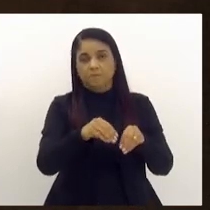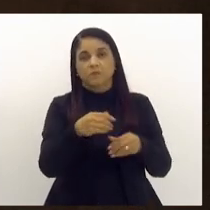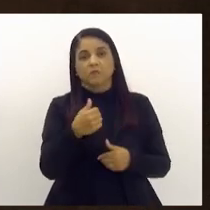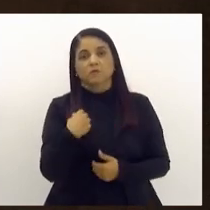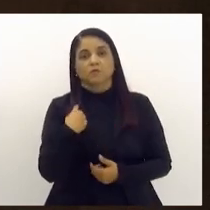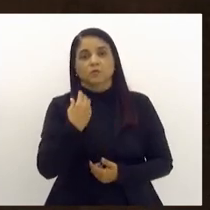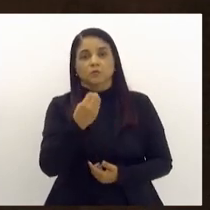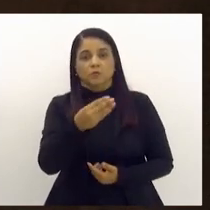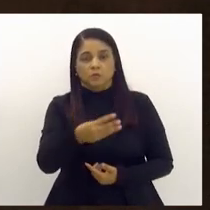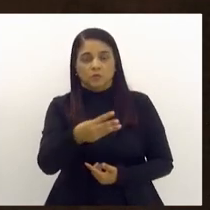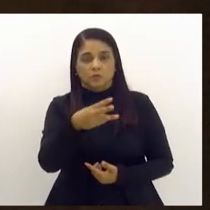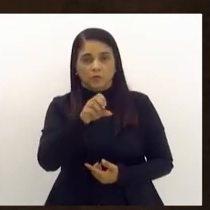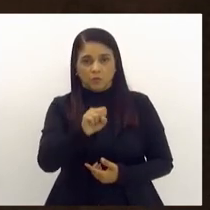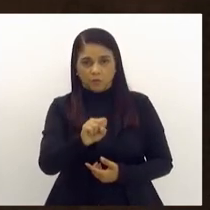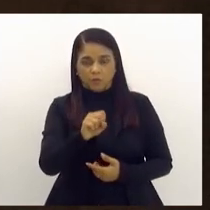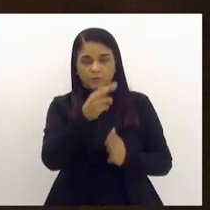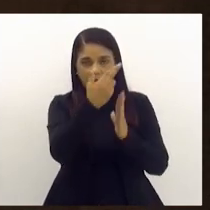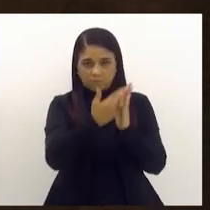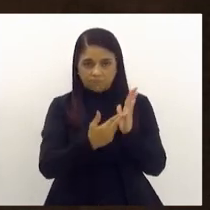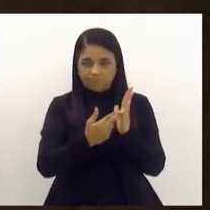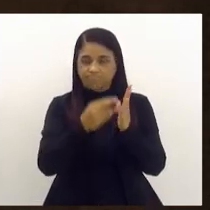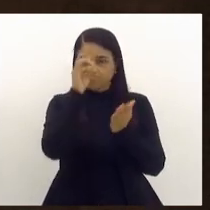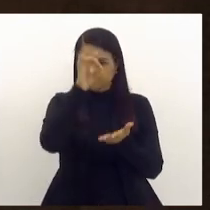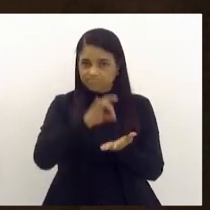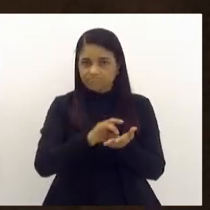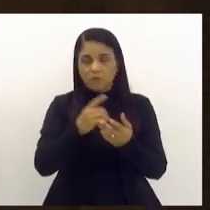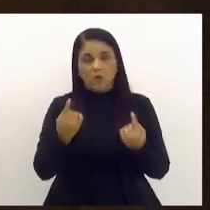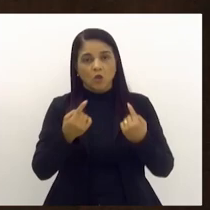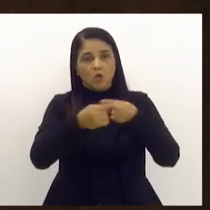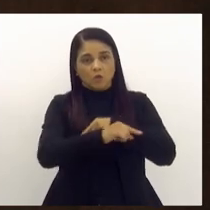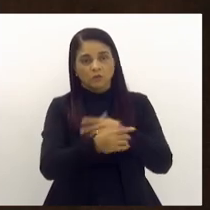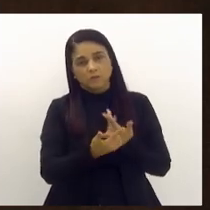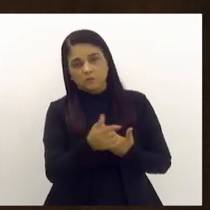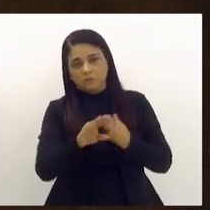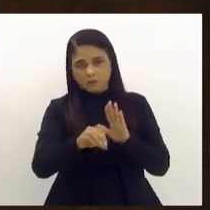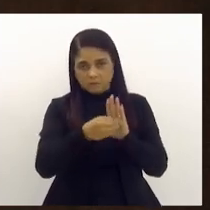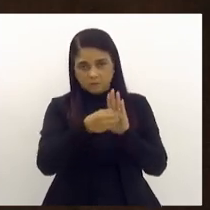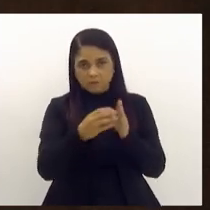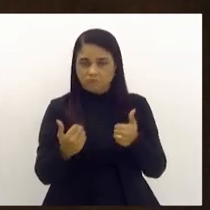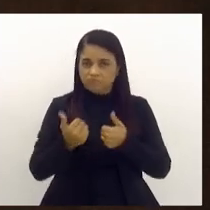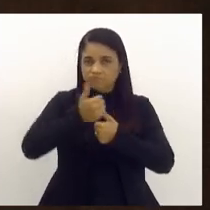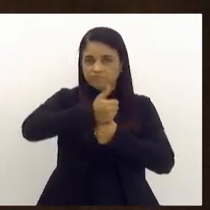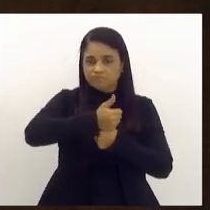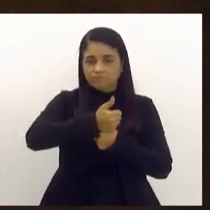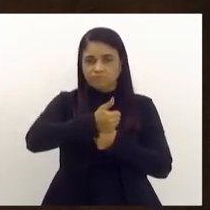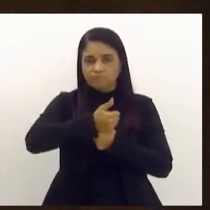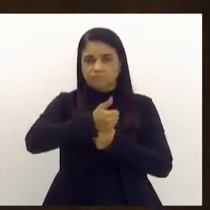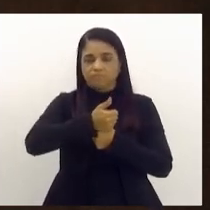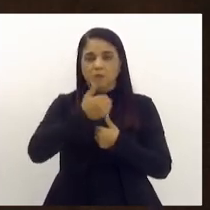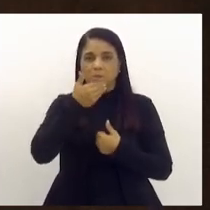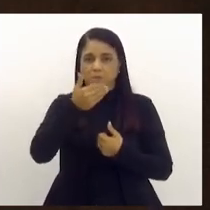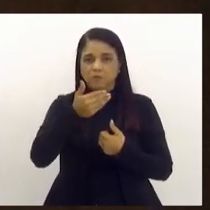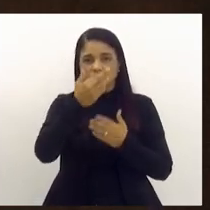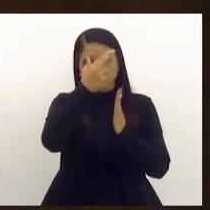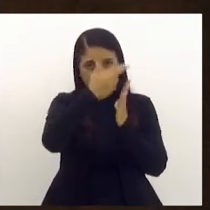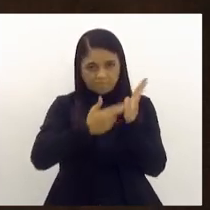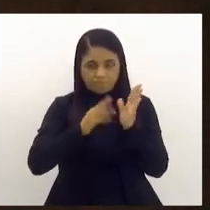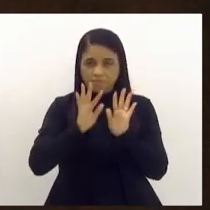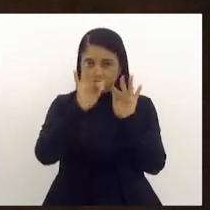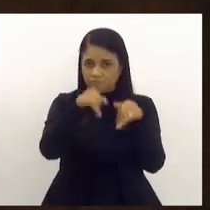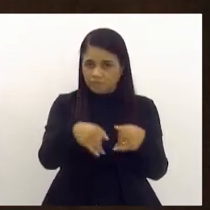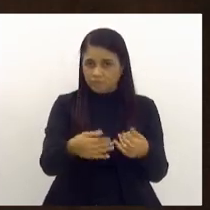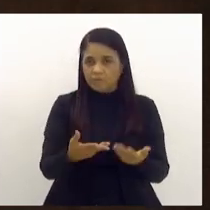número 38 pela redação original. Contrária às demais emendas, concluindo por substitutivo, pedindo forma final de